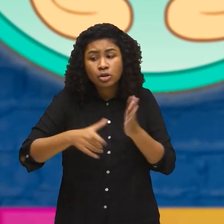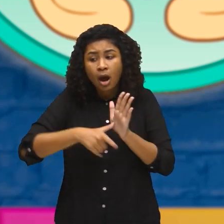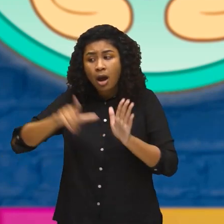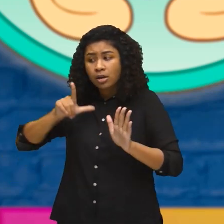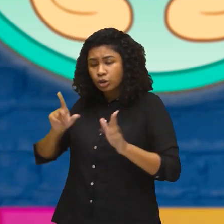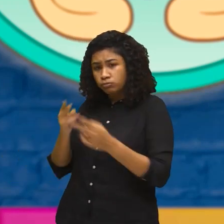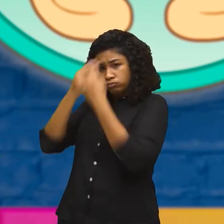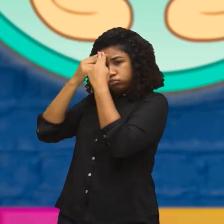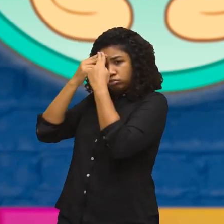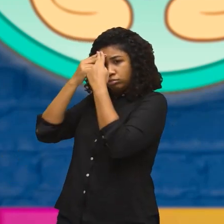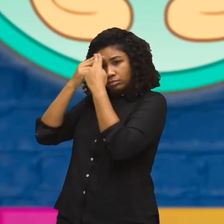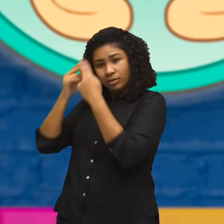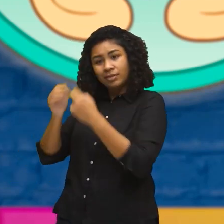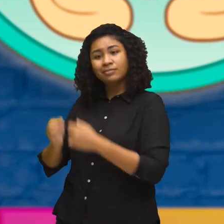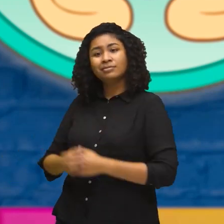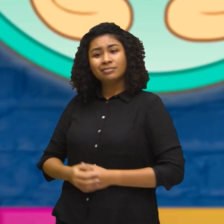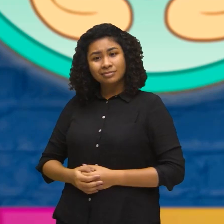certa